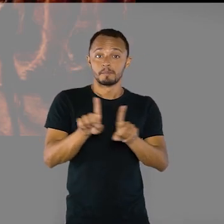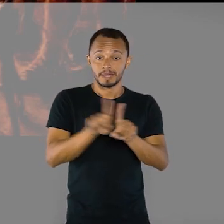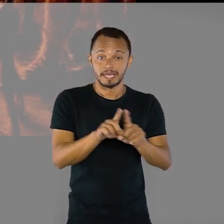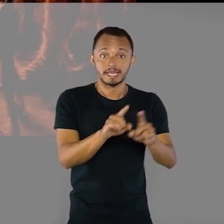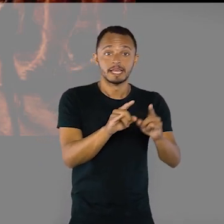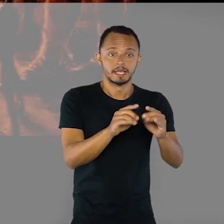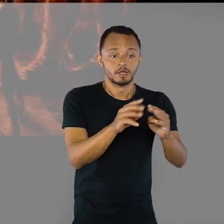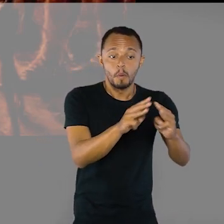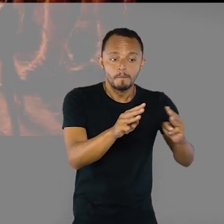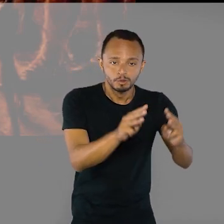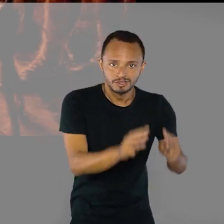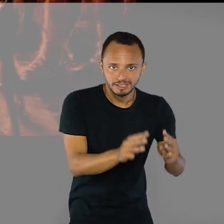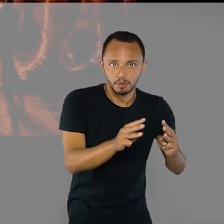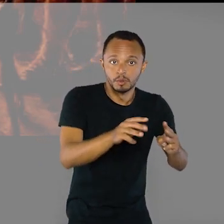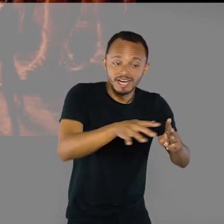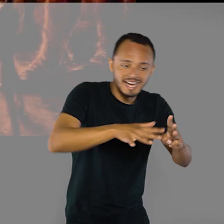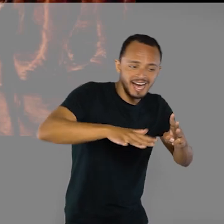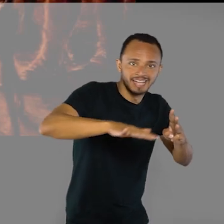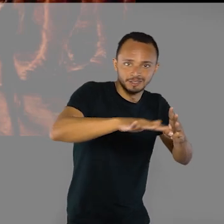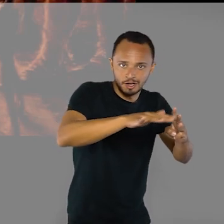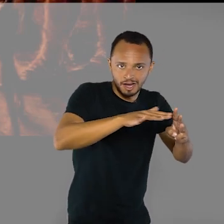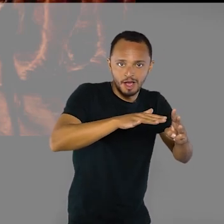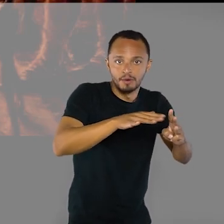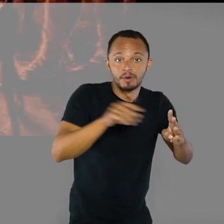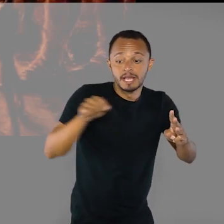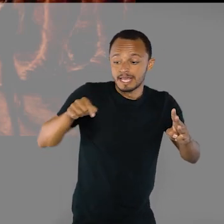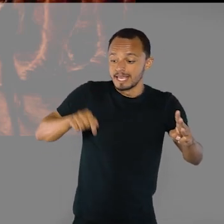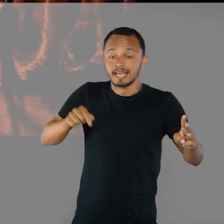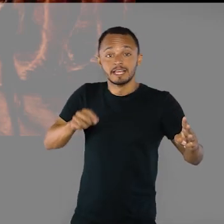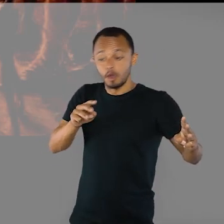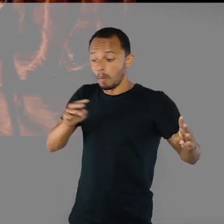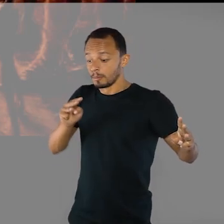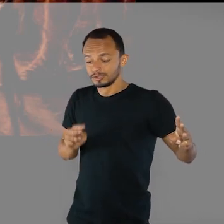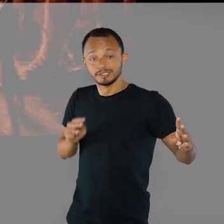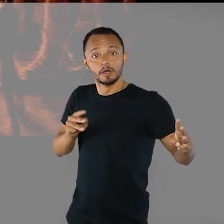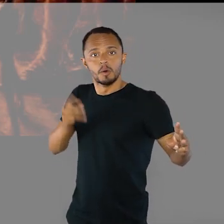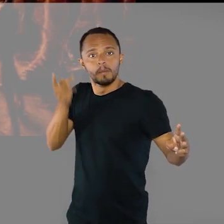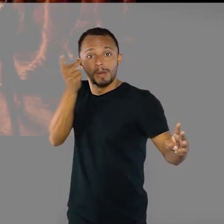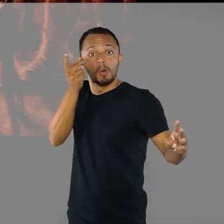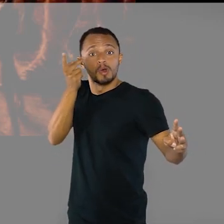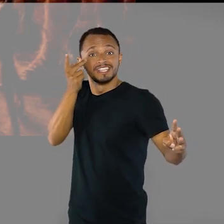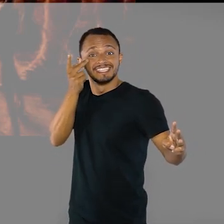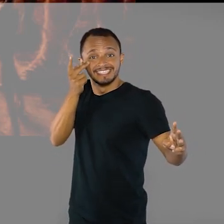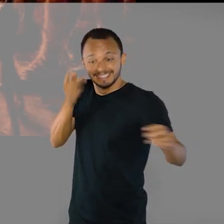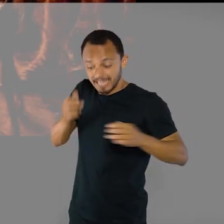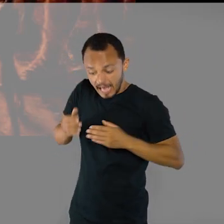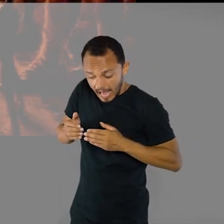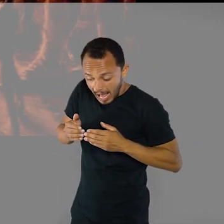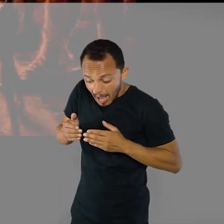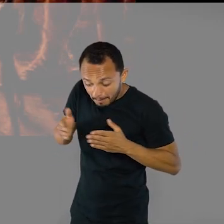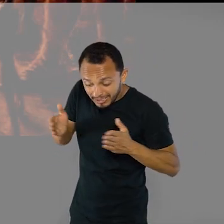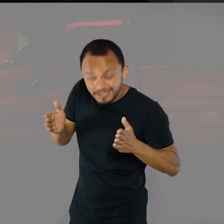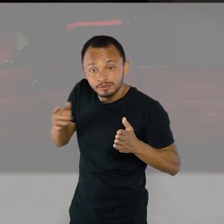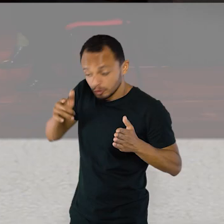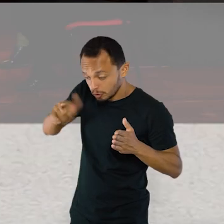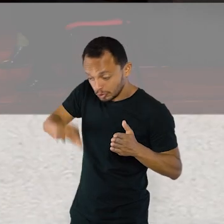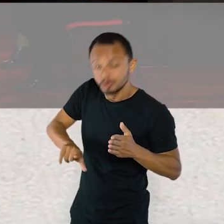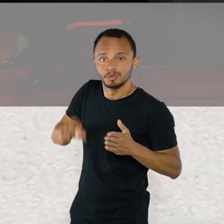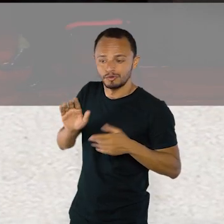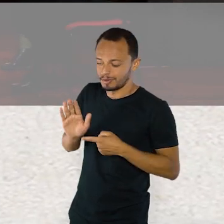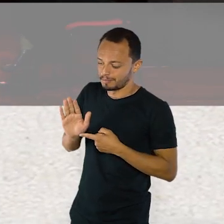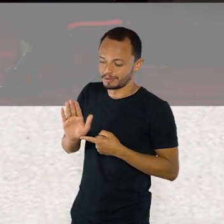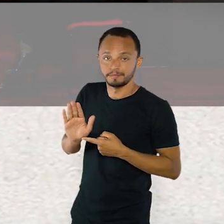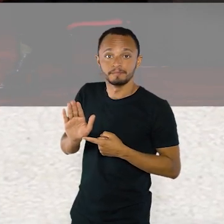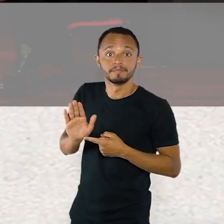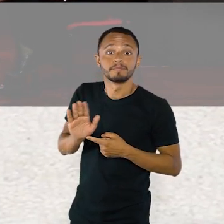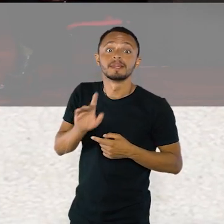enquanto em São Paulo, nós vamos ter o Museu Paulista reabrindo as suas portas. Ele comentou nesse primeiro momento, né, dessa pintura, tanto que a pintura do Pedro